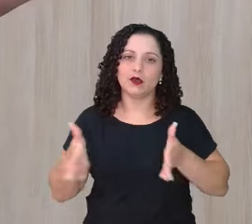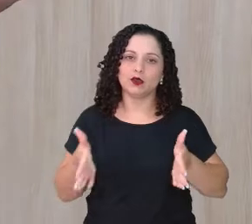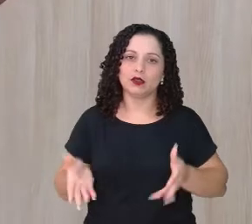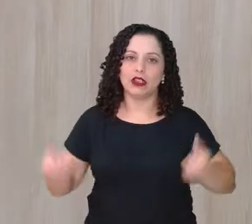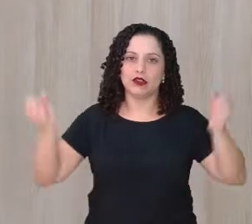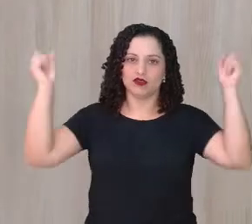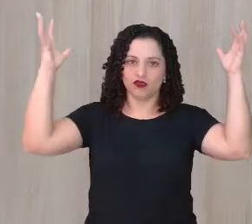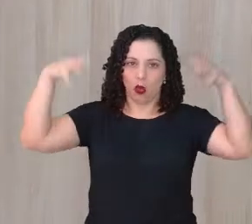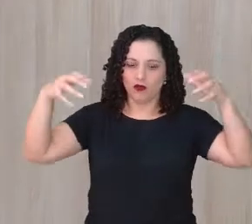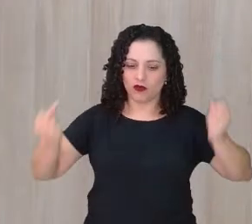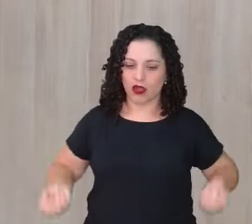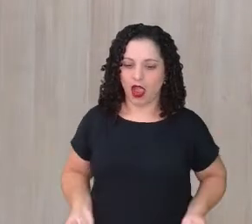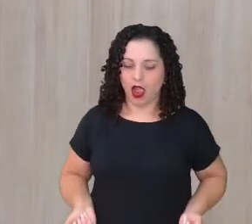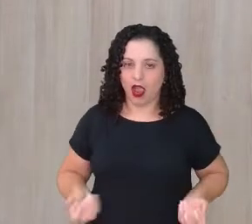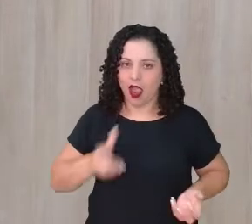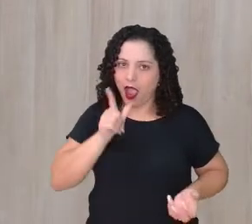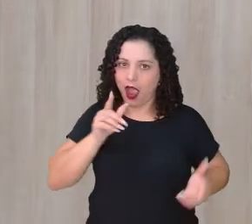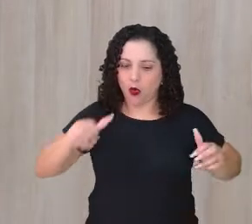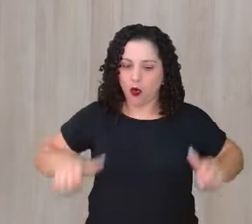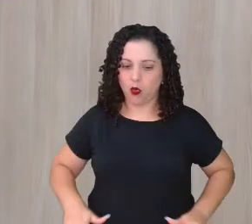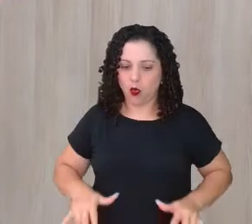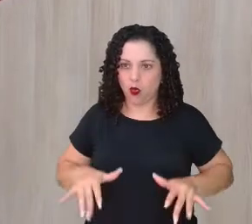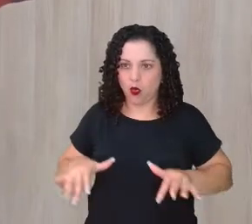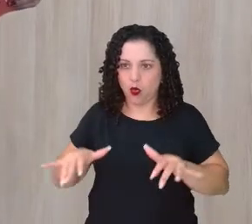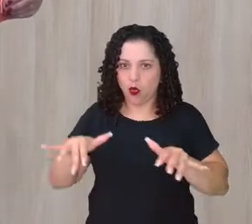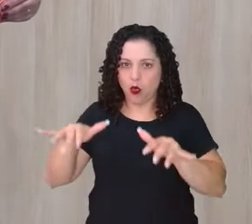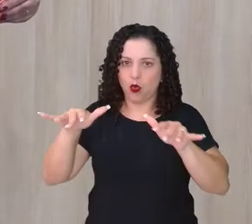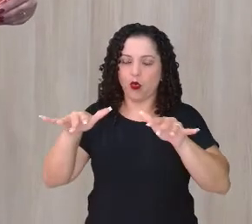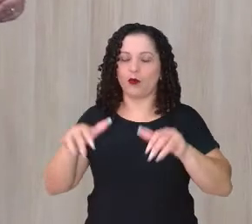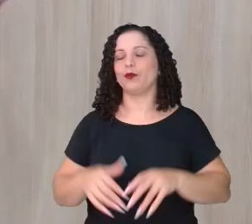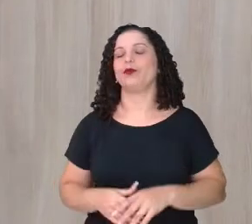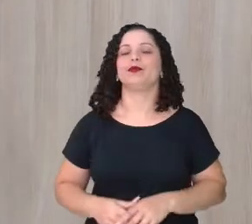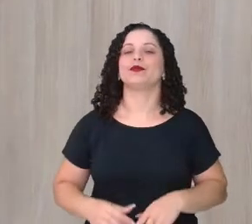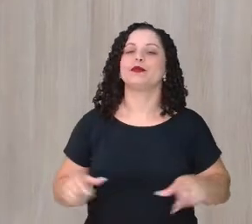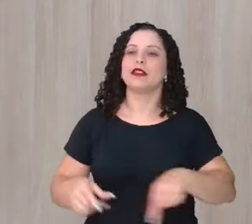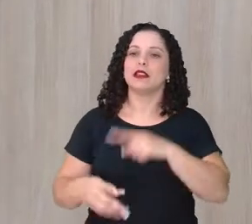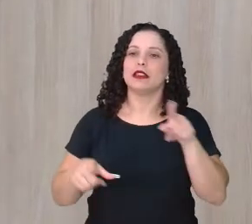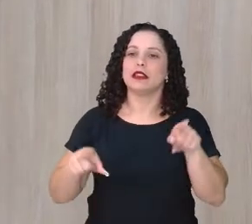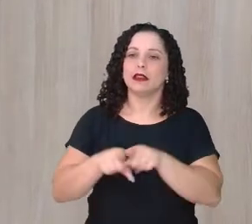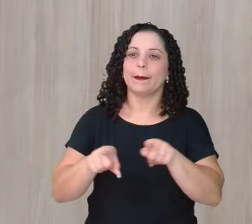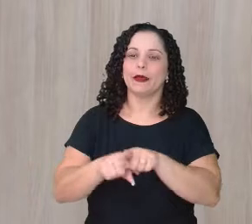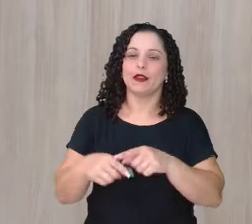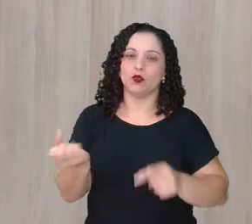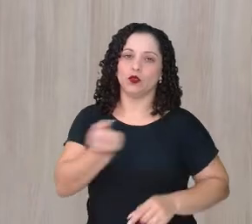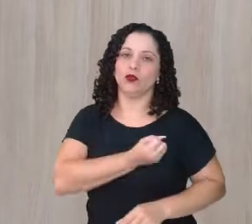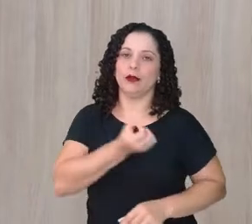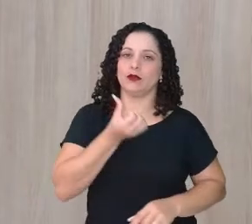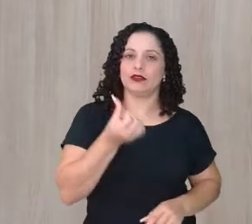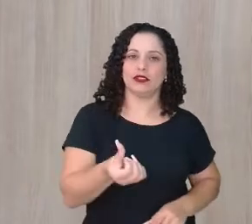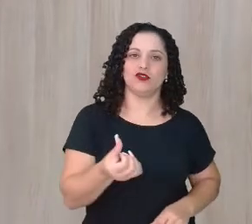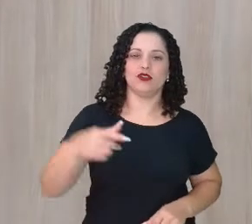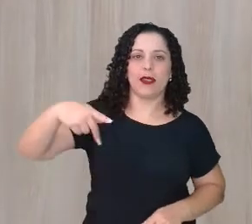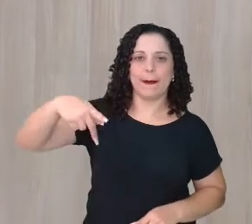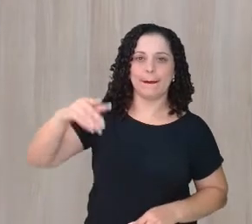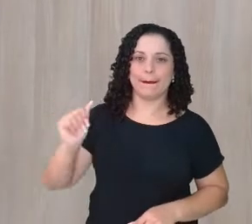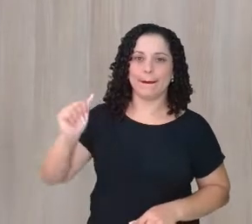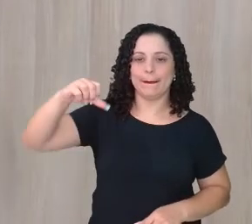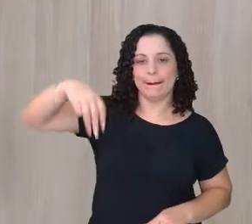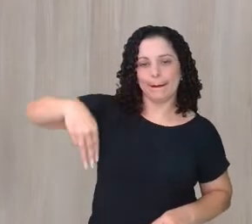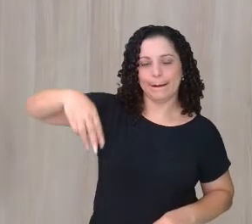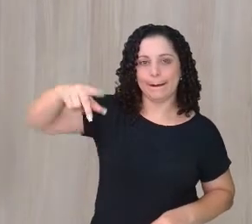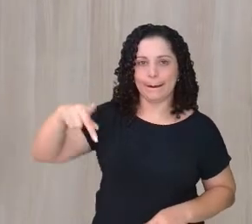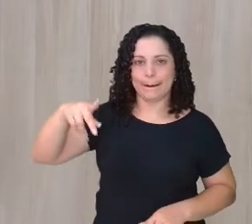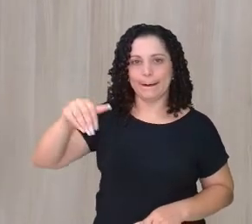bastante água. E os Pampas é onde a questão lá do sul, né? Também uma vegetação bem diferenciada, onde é